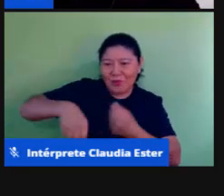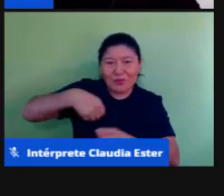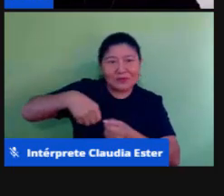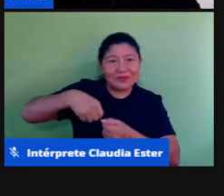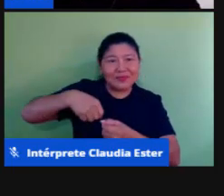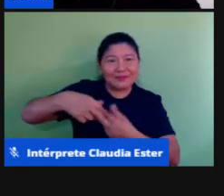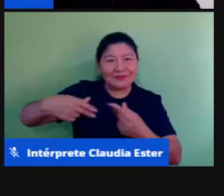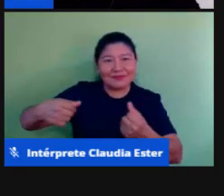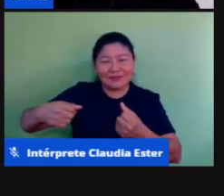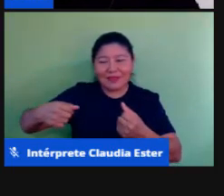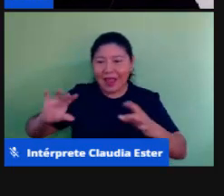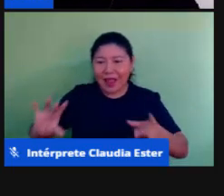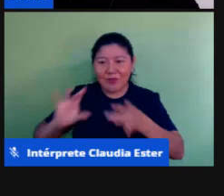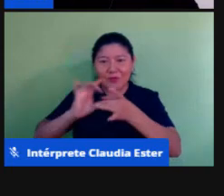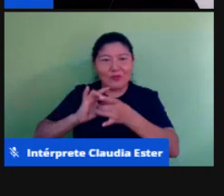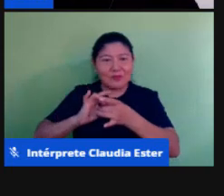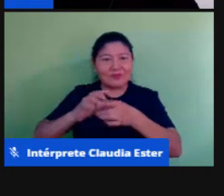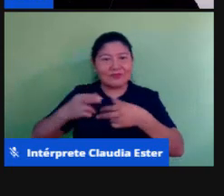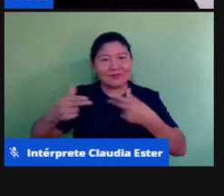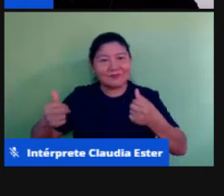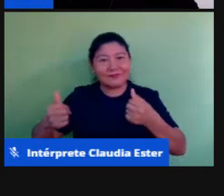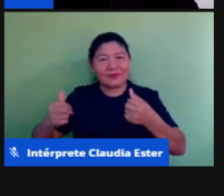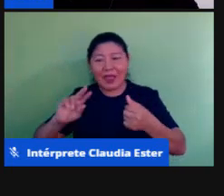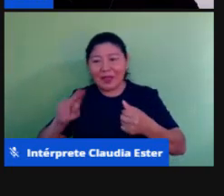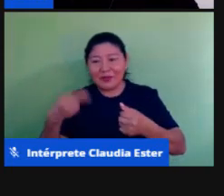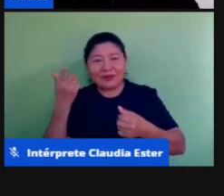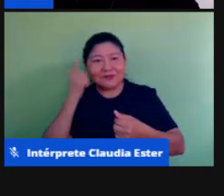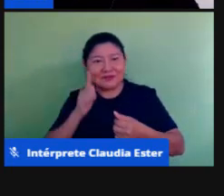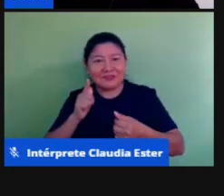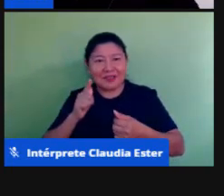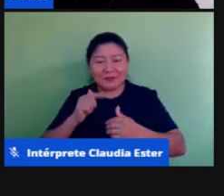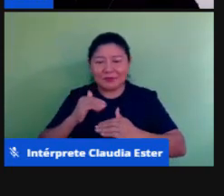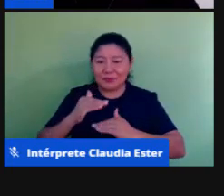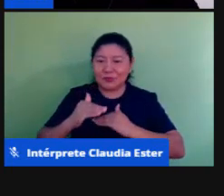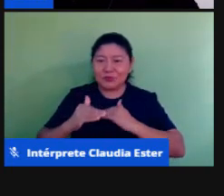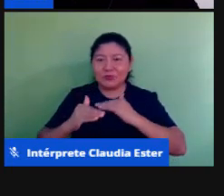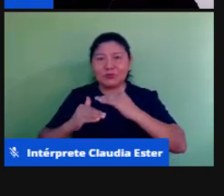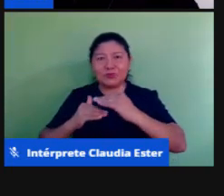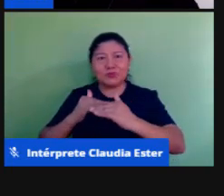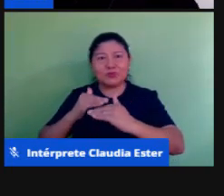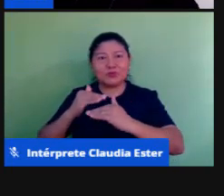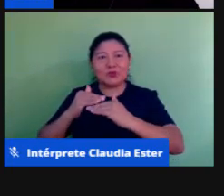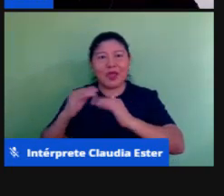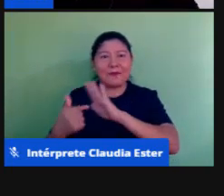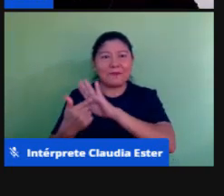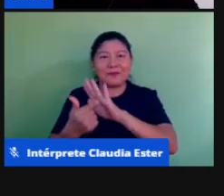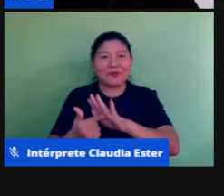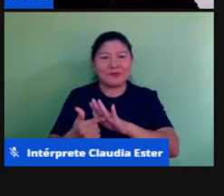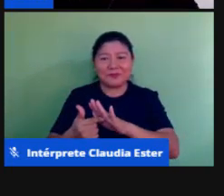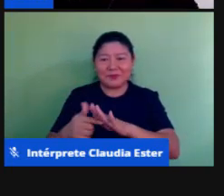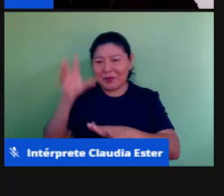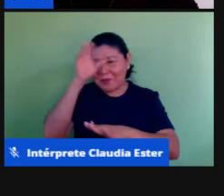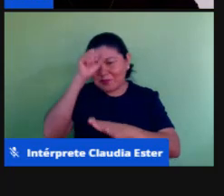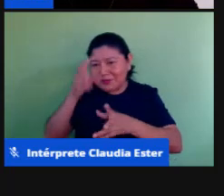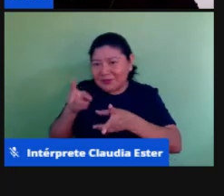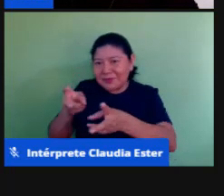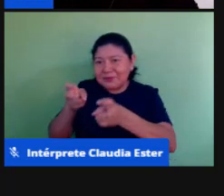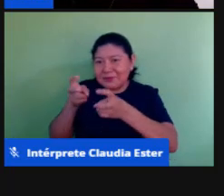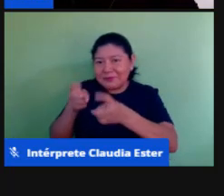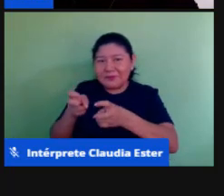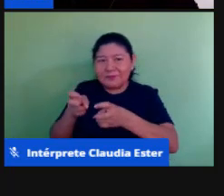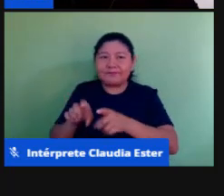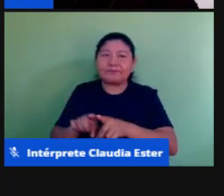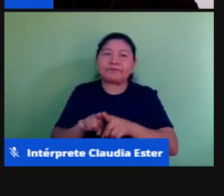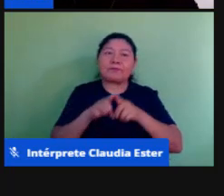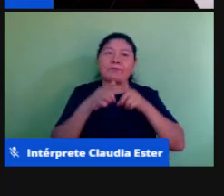link e assim a gente vai construindo. O pai não tem esse conhecimento, não tem essa agilidade